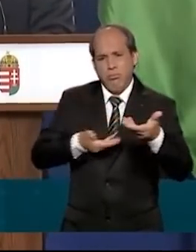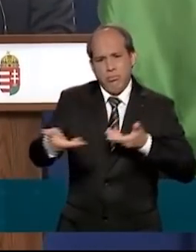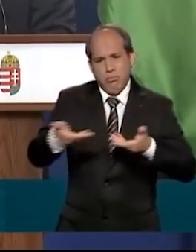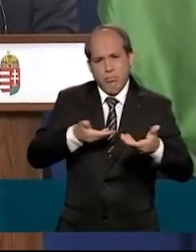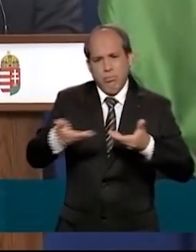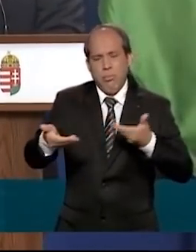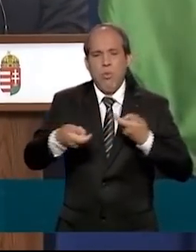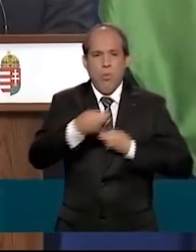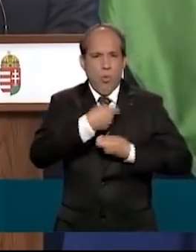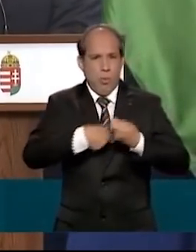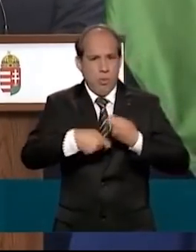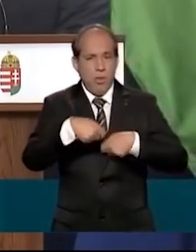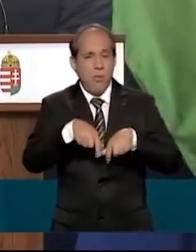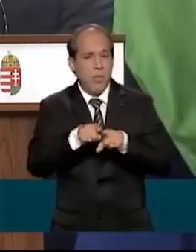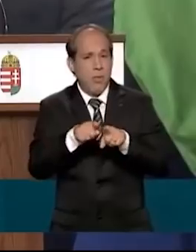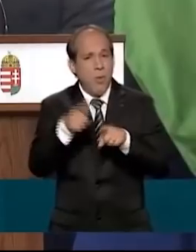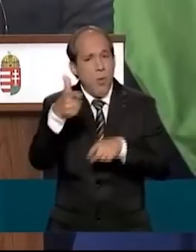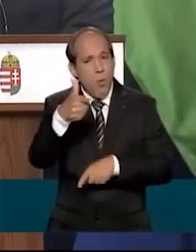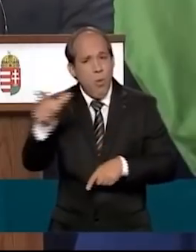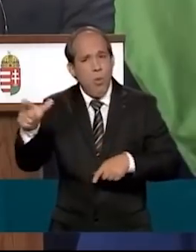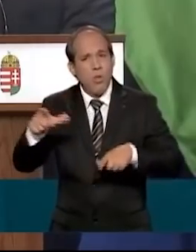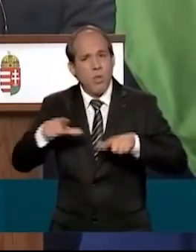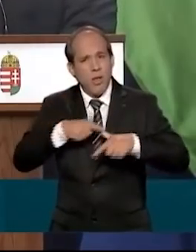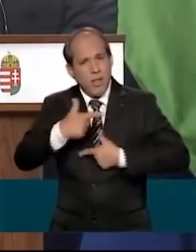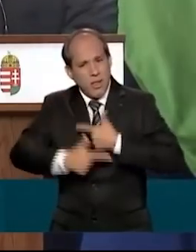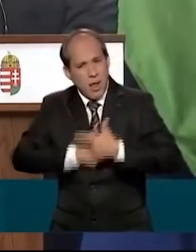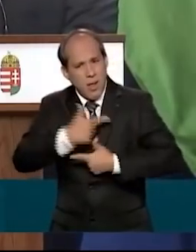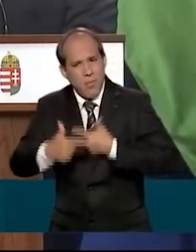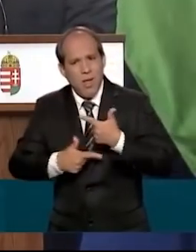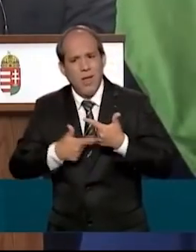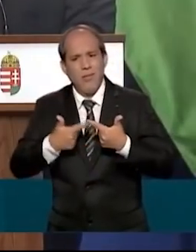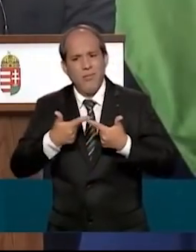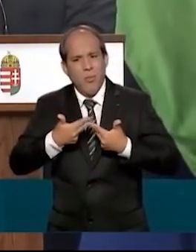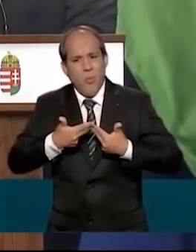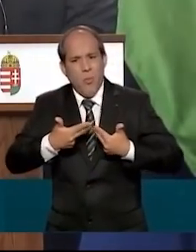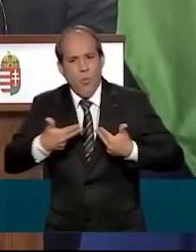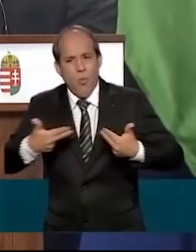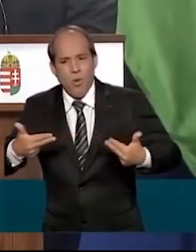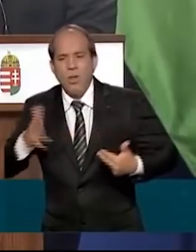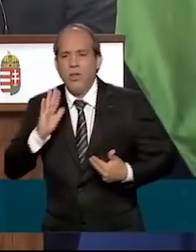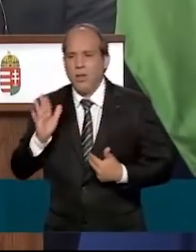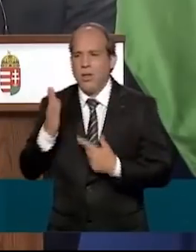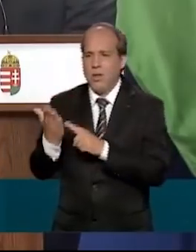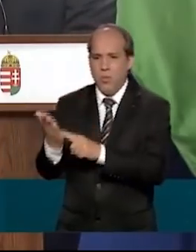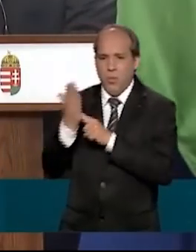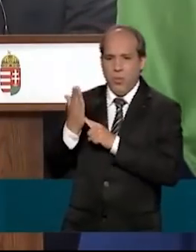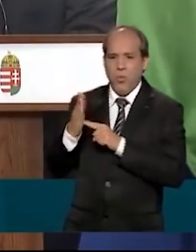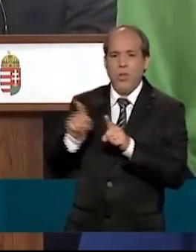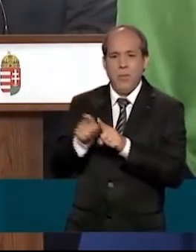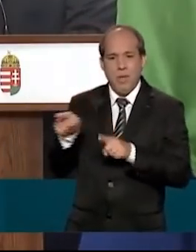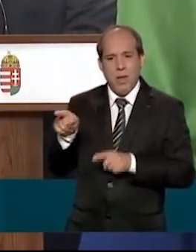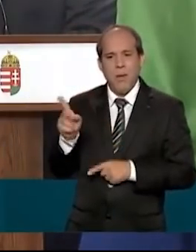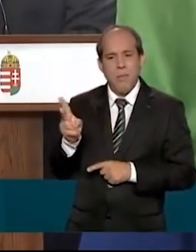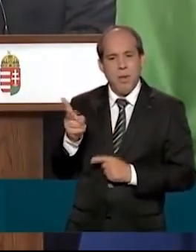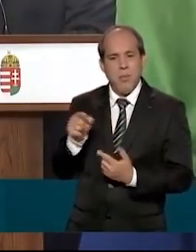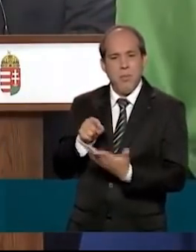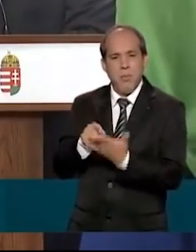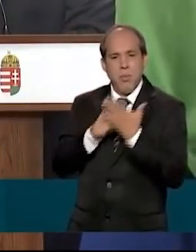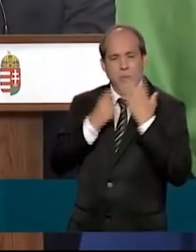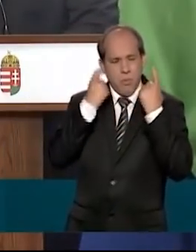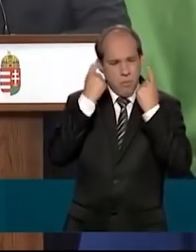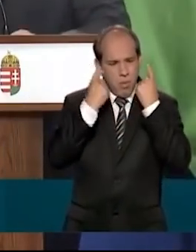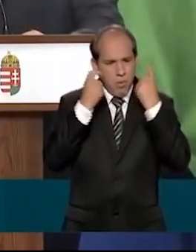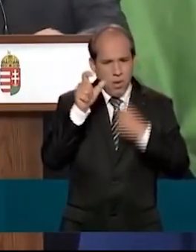comerciais bem como outras ações Como disse muito bem disse e se mostrou preocupado hoje pela manhã o